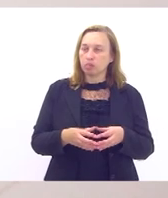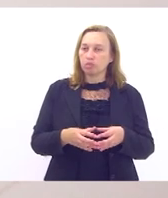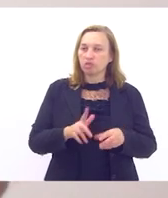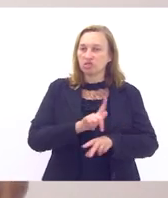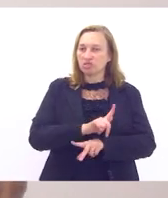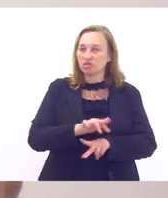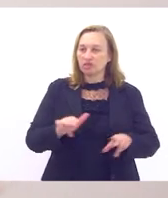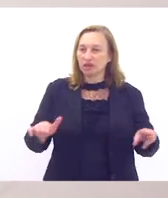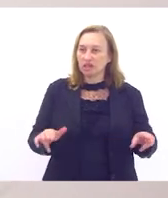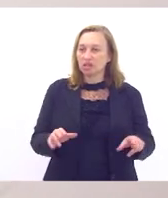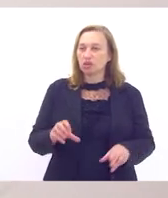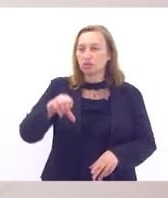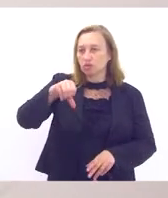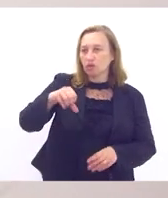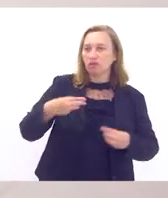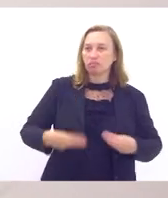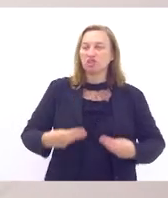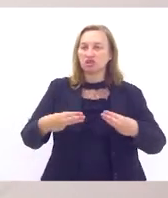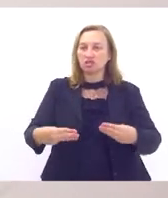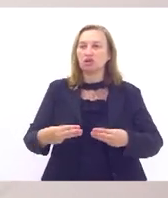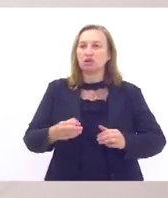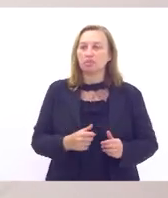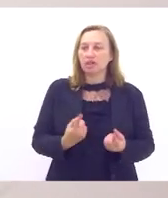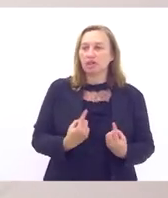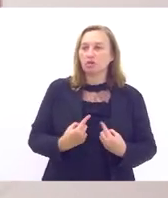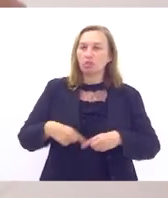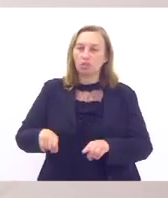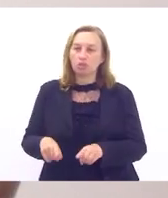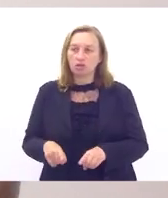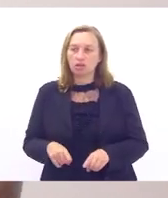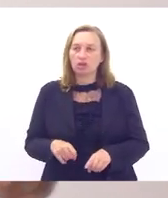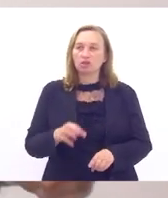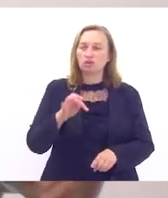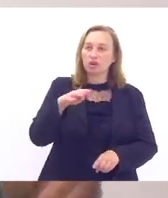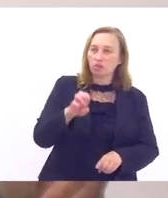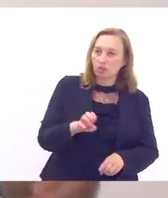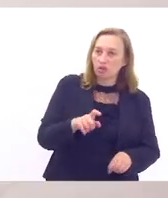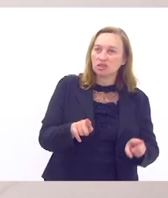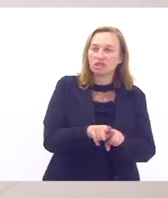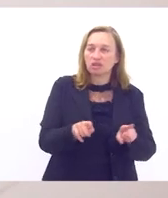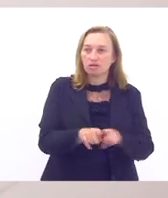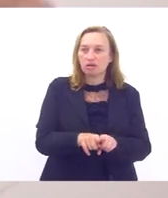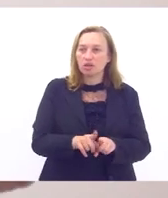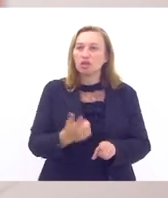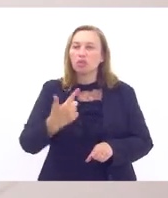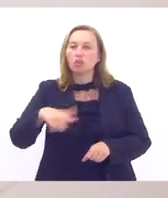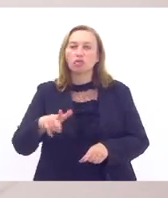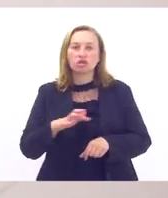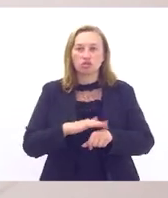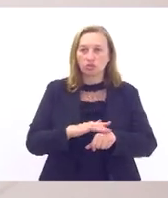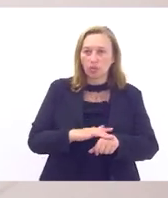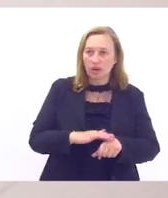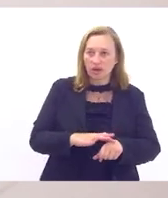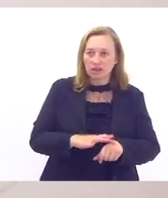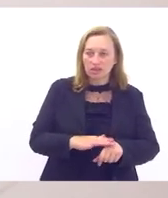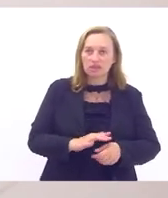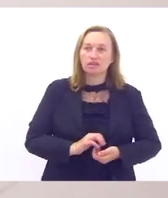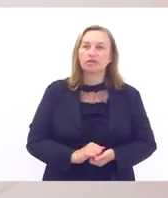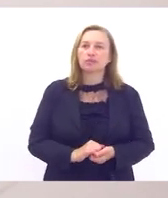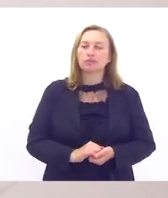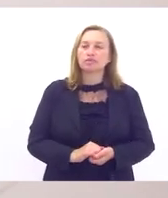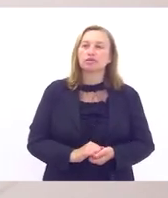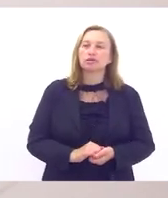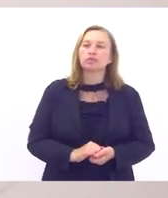9 ministérios, né, para fazer frente à eliminação tanto da tuberculose como carro-chefe de outras doenças de determinação